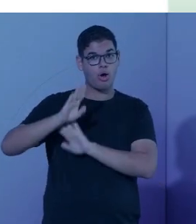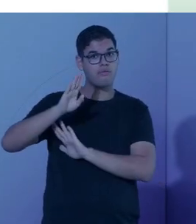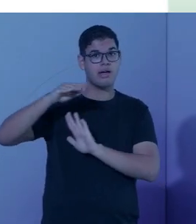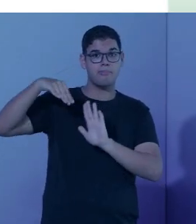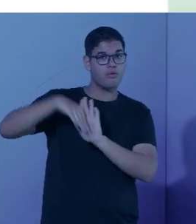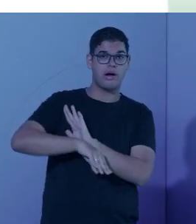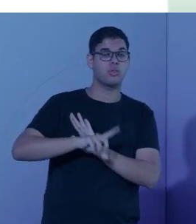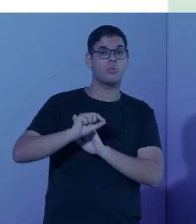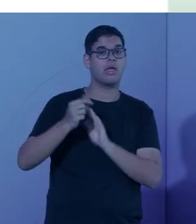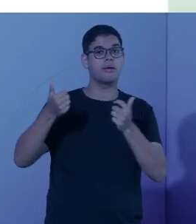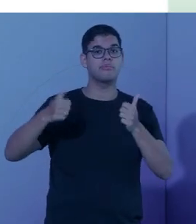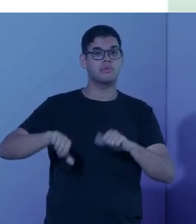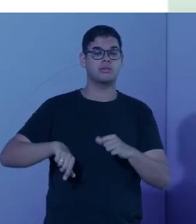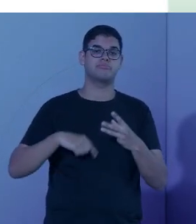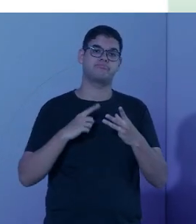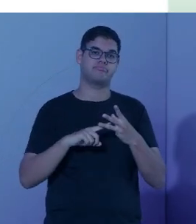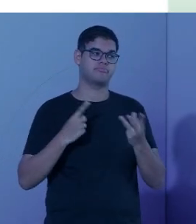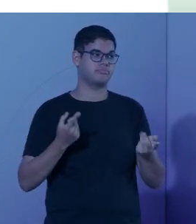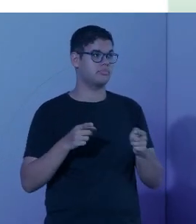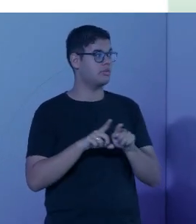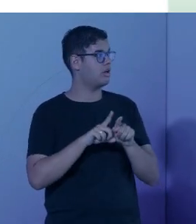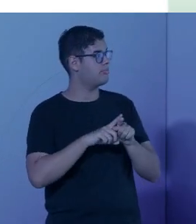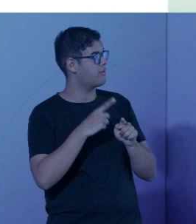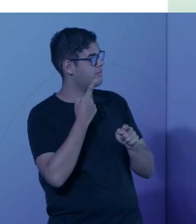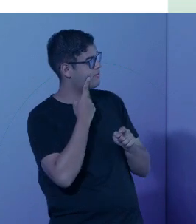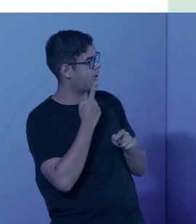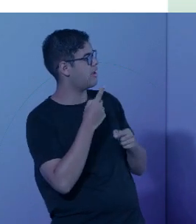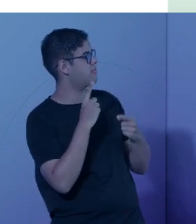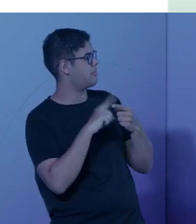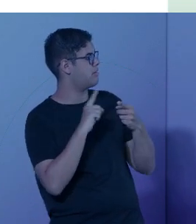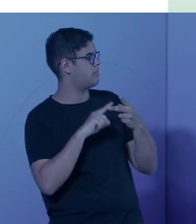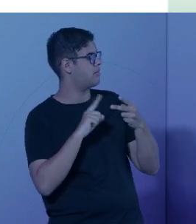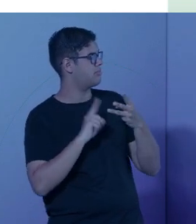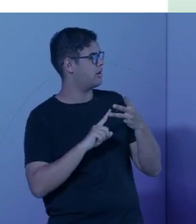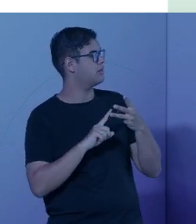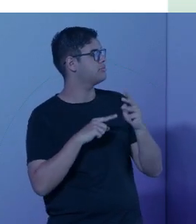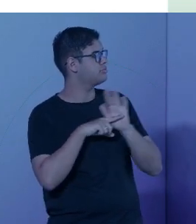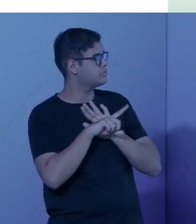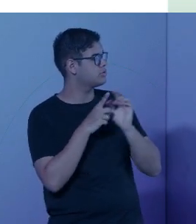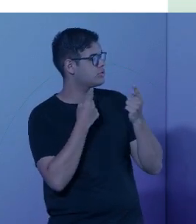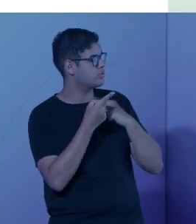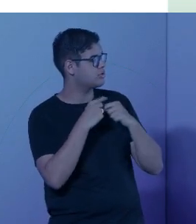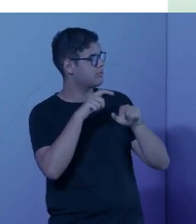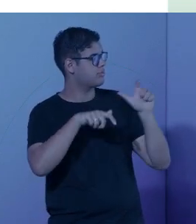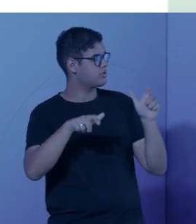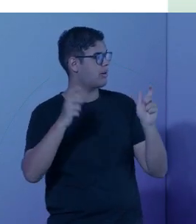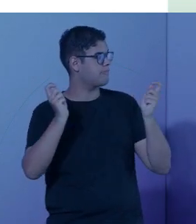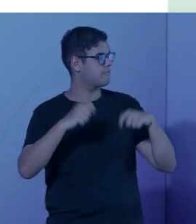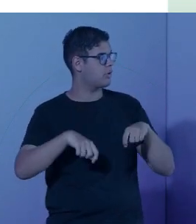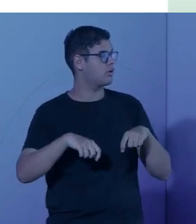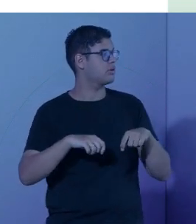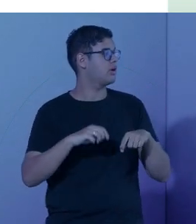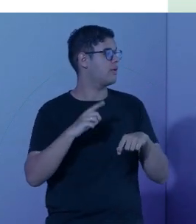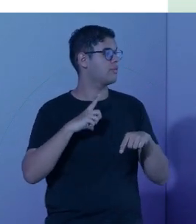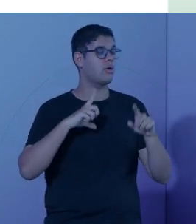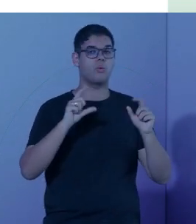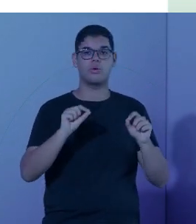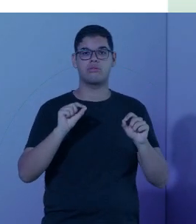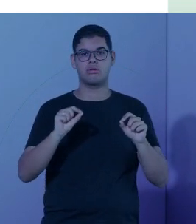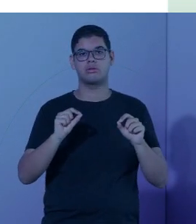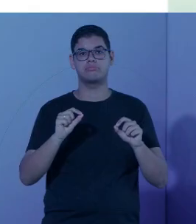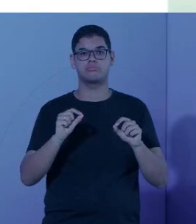gargalos contextuais, técnico-operacionais e políticos para a implementação, o sucesso